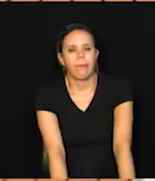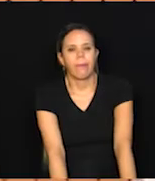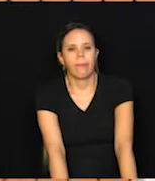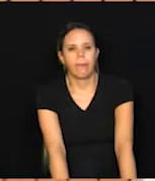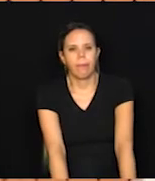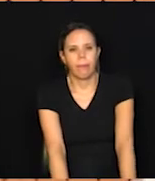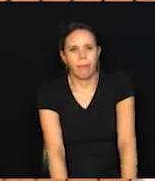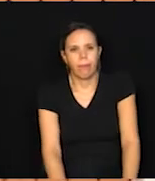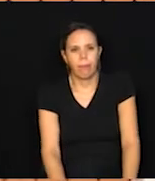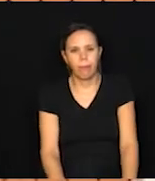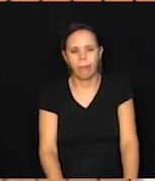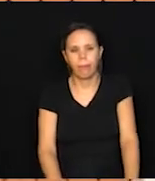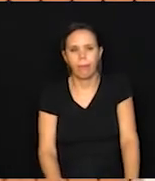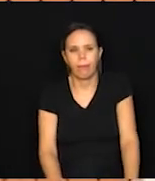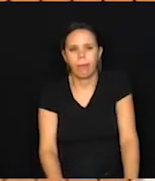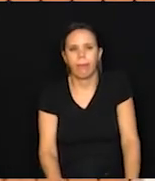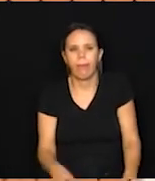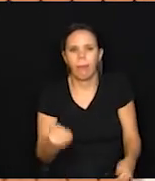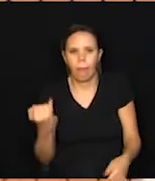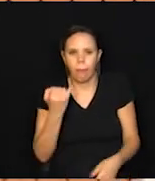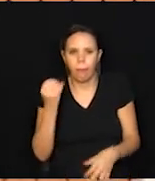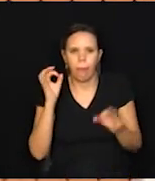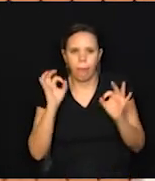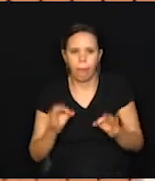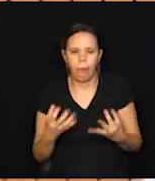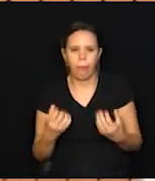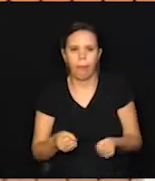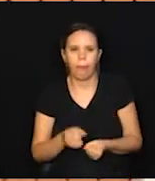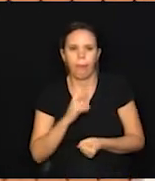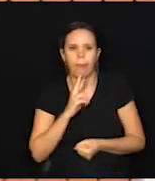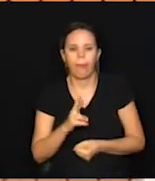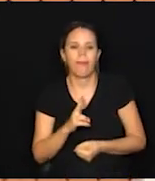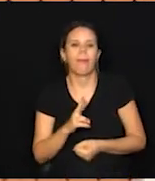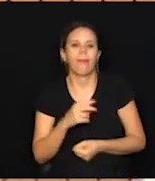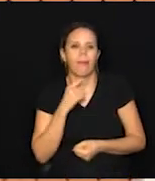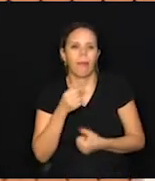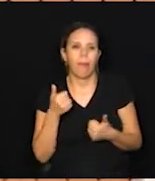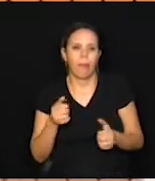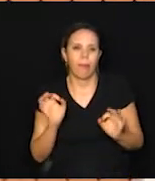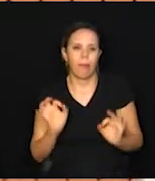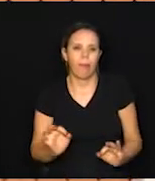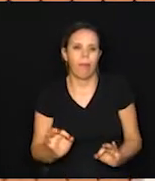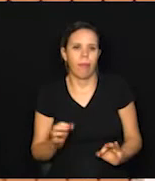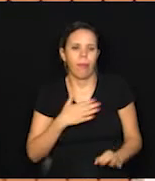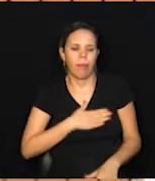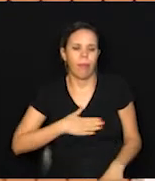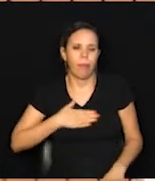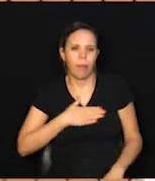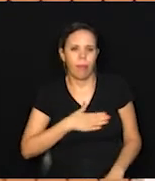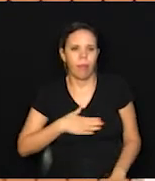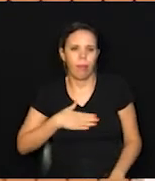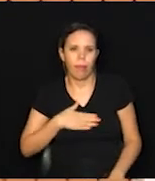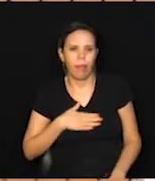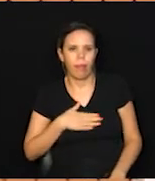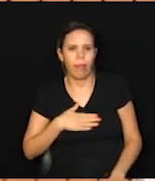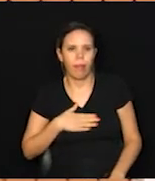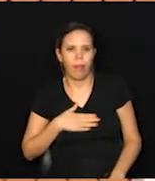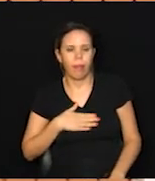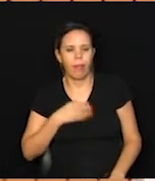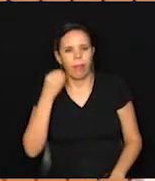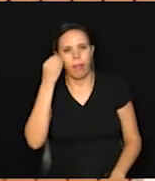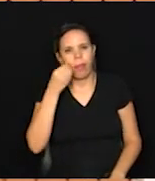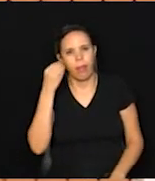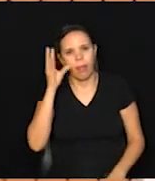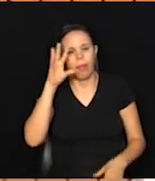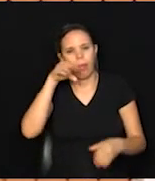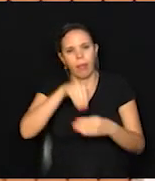Doutor Sérgio, foi preciso e contemplou o vereador Cecílio. Eu acho que ele ficou satisfeito. Eu tive uma pequena experiência